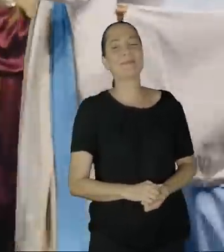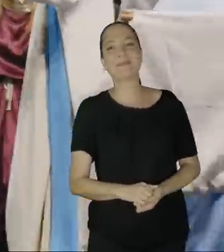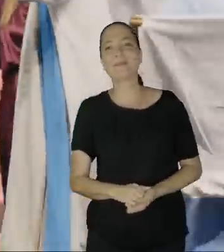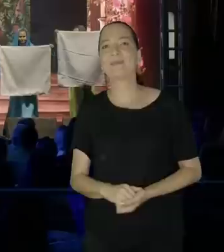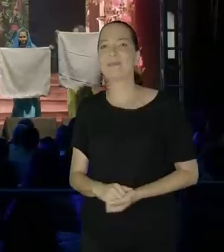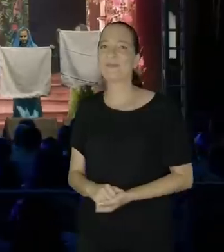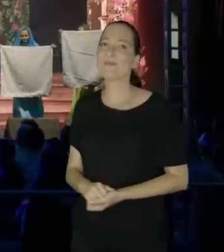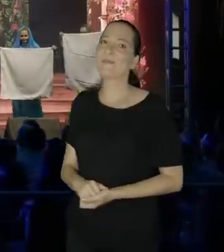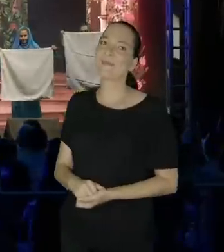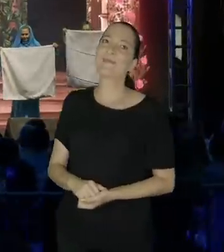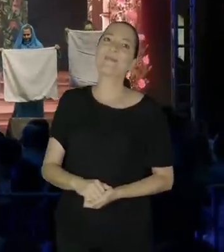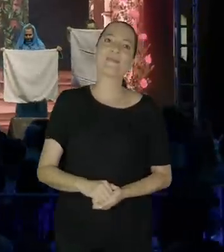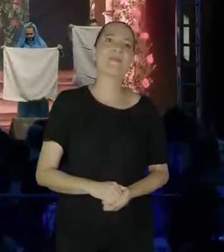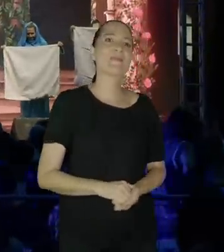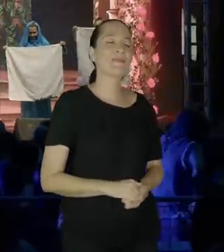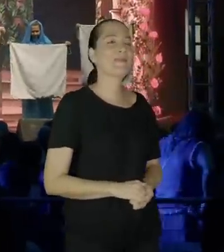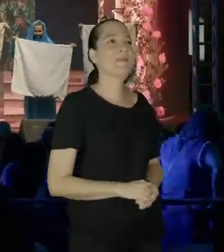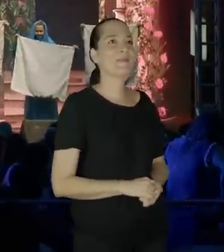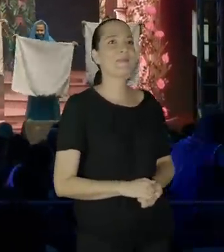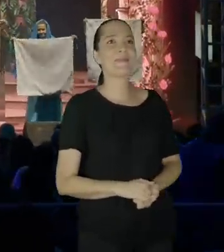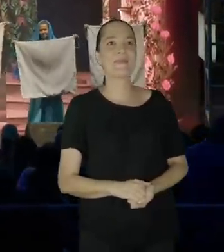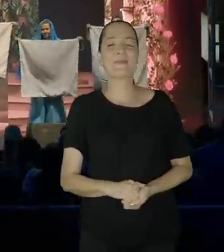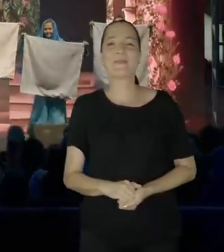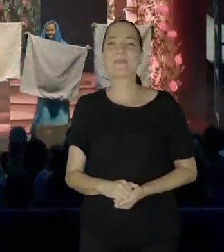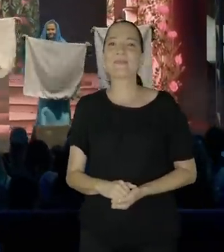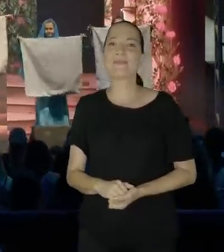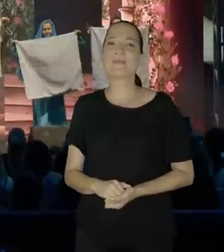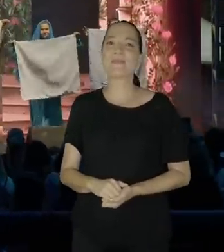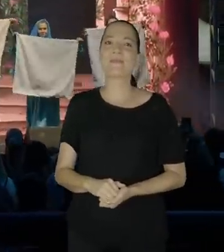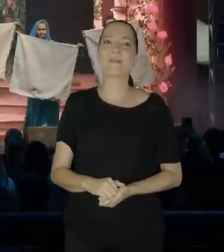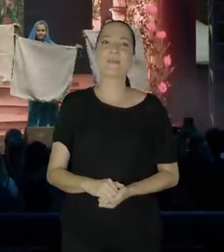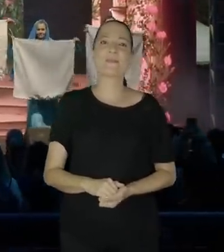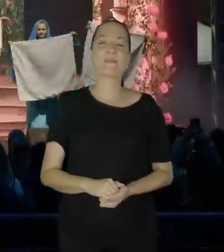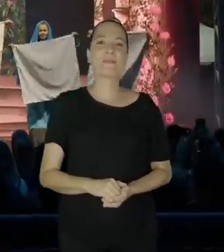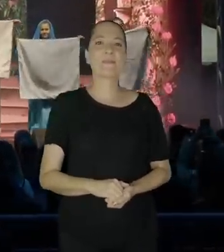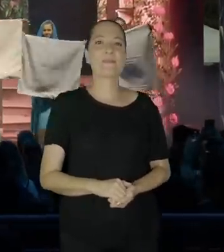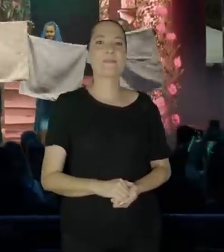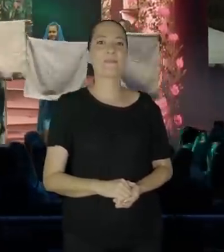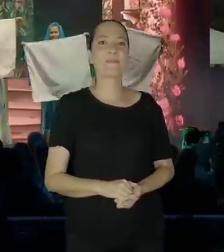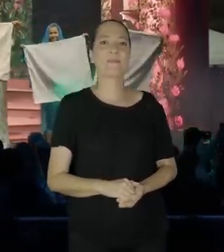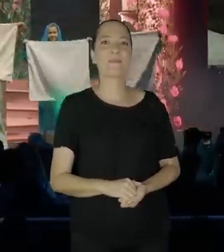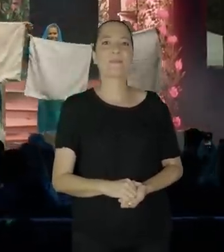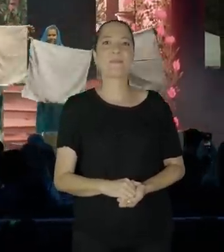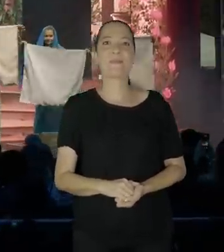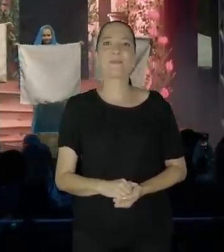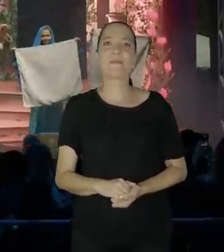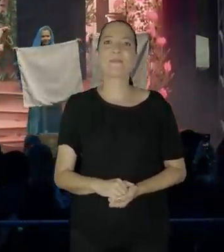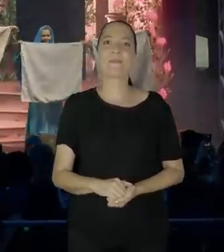Música.